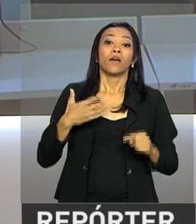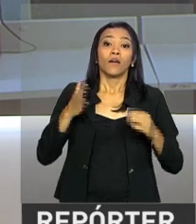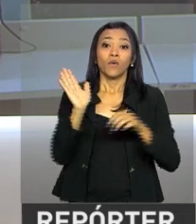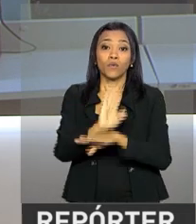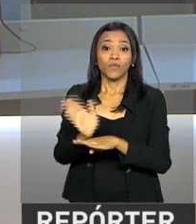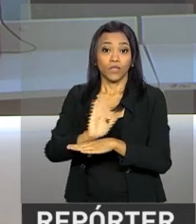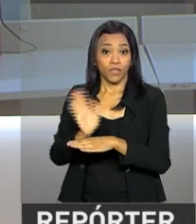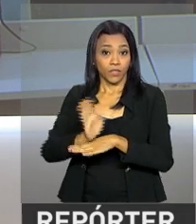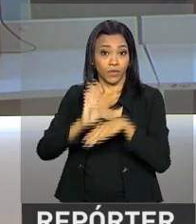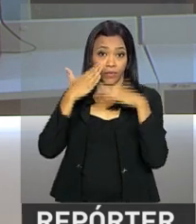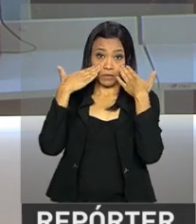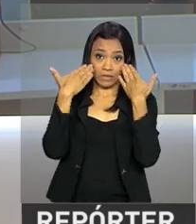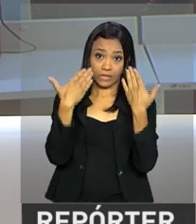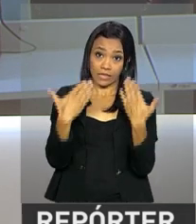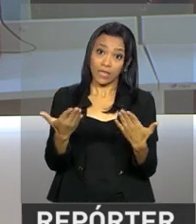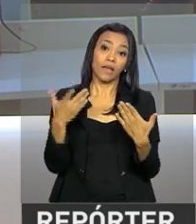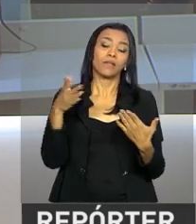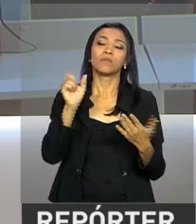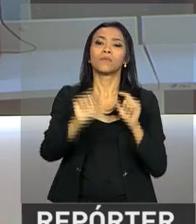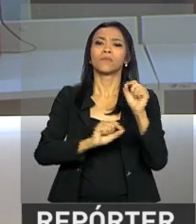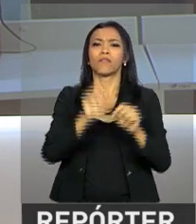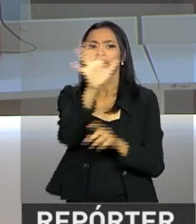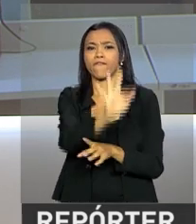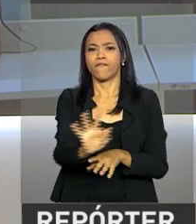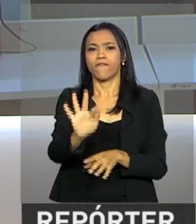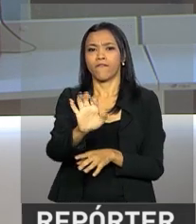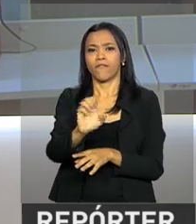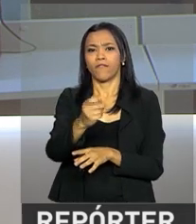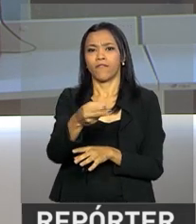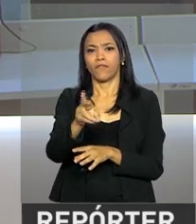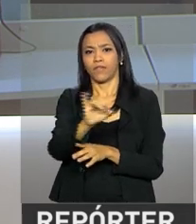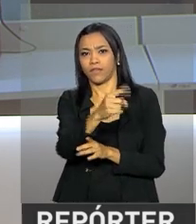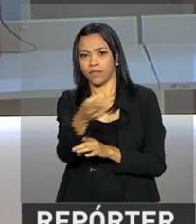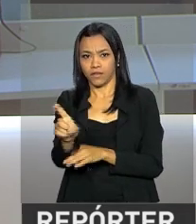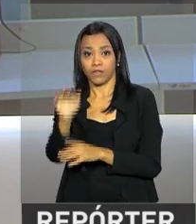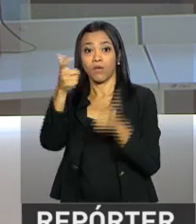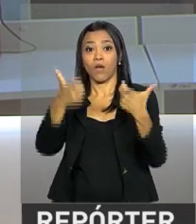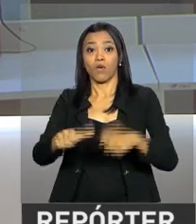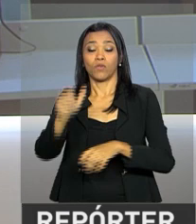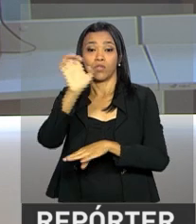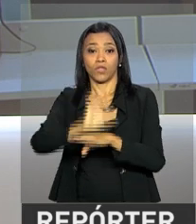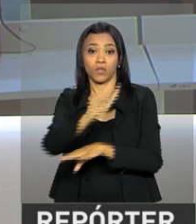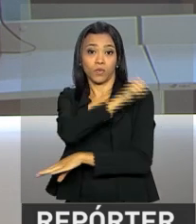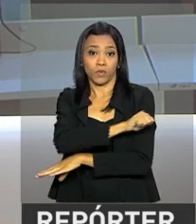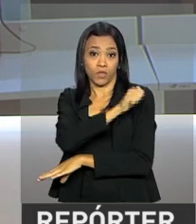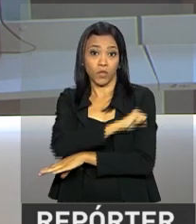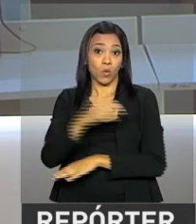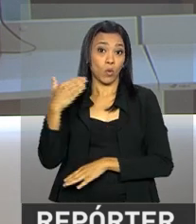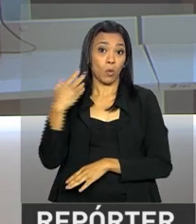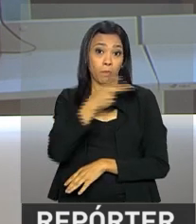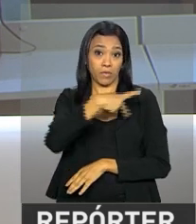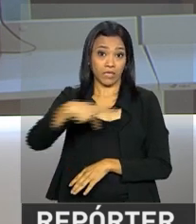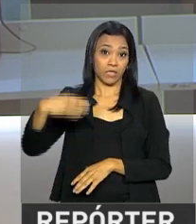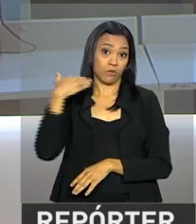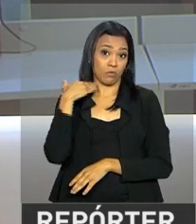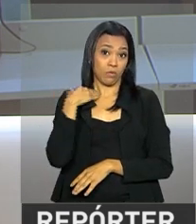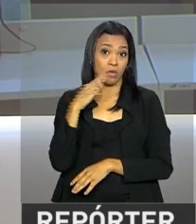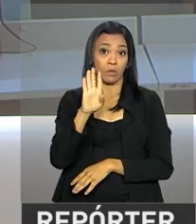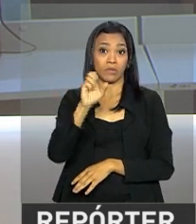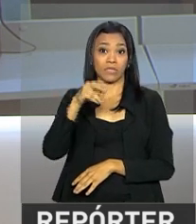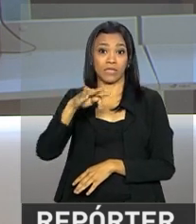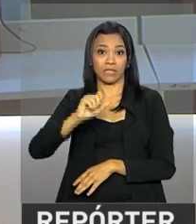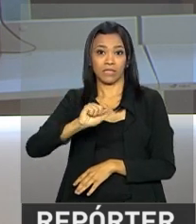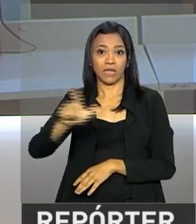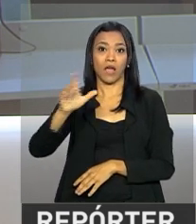a empresários em um evento da Federação da Indústria do Rio de Janeiro, o presidente do Banco Central, Ilan Goldfay, falou sobre as medidas do governo